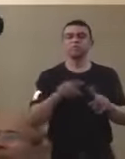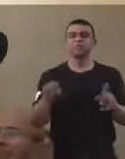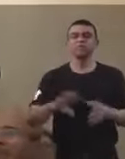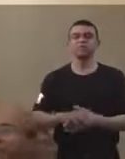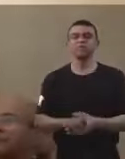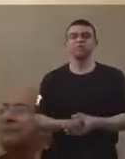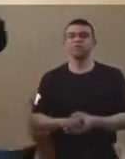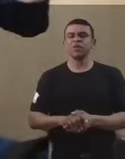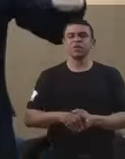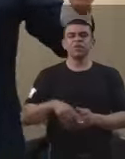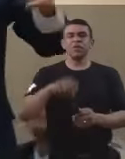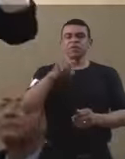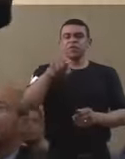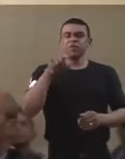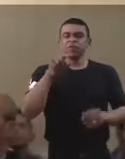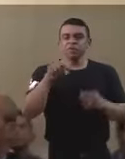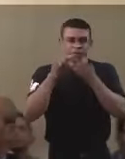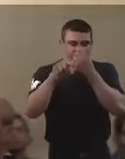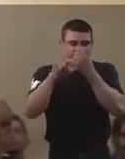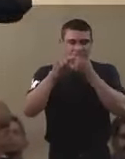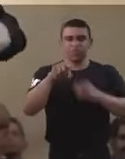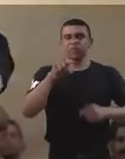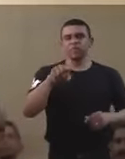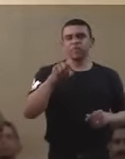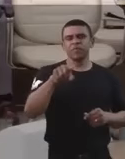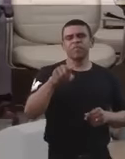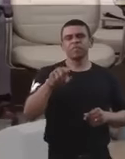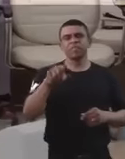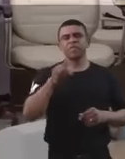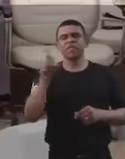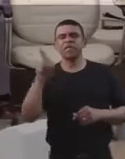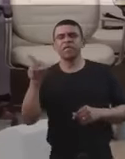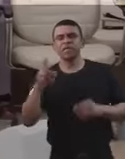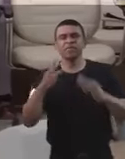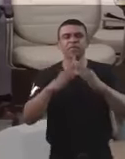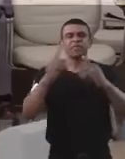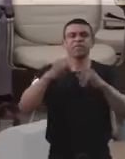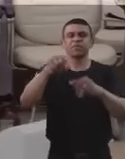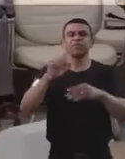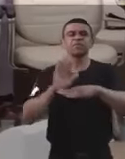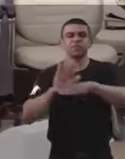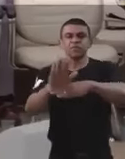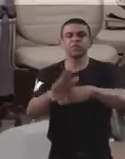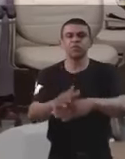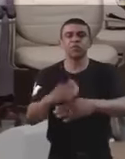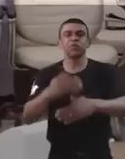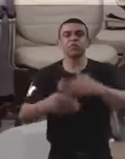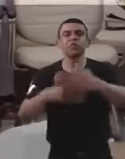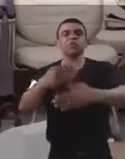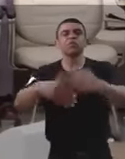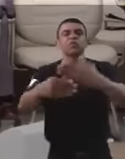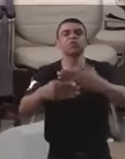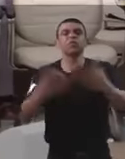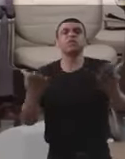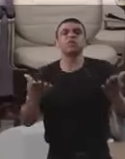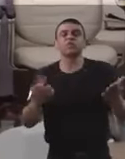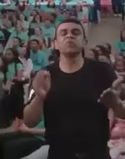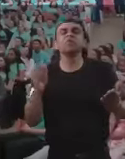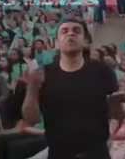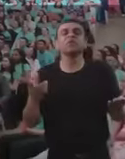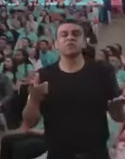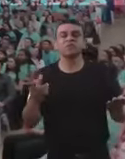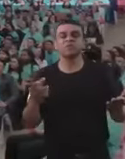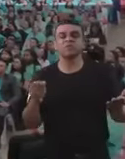Qual foi a última congregação que você auxiliou na construção? Sabe o que é isso? Avareza, só pensa em si